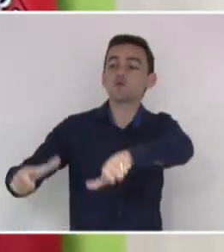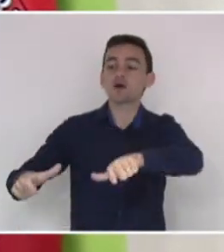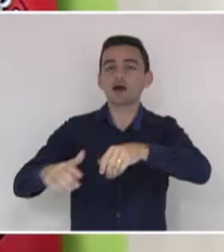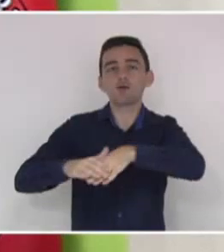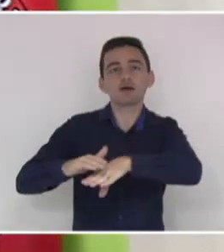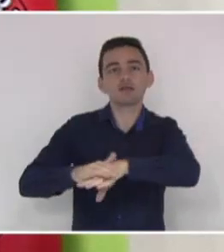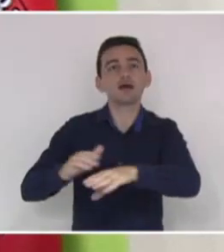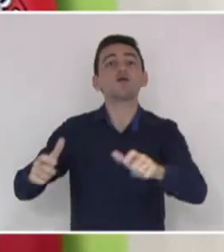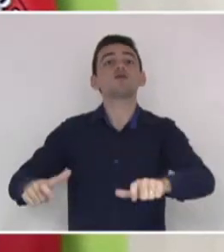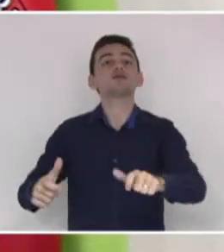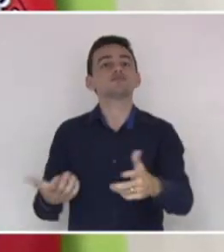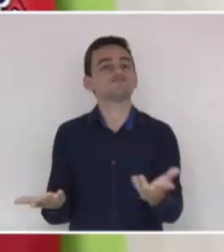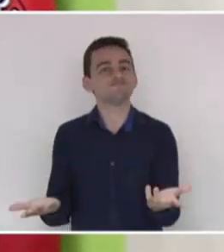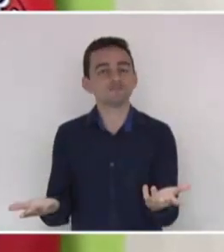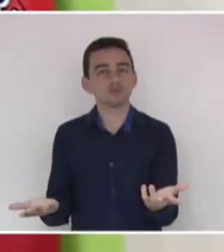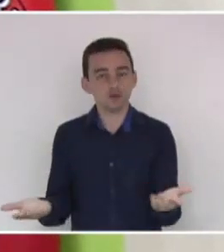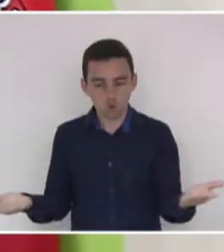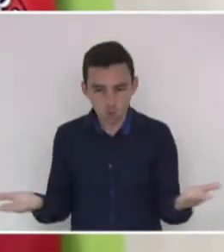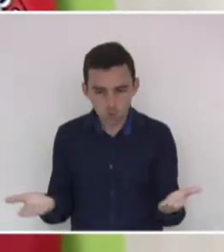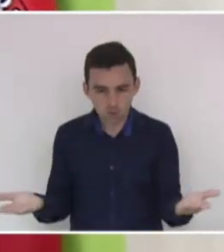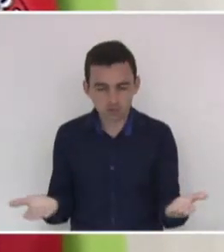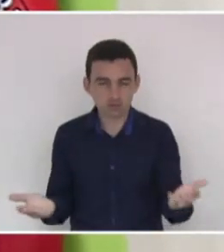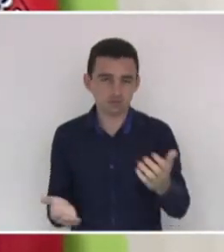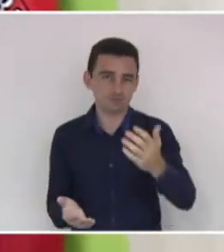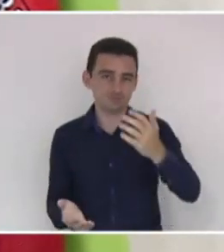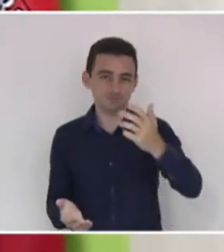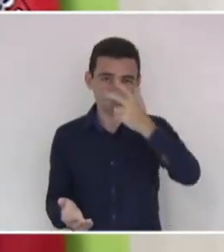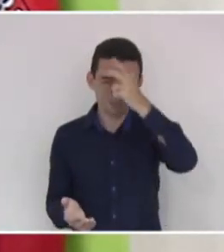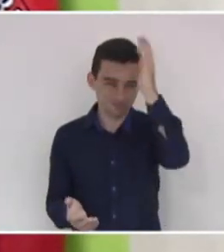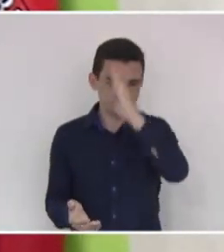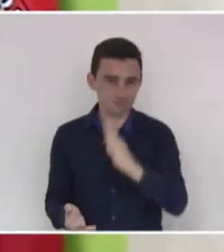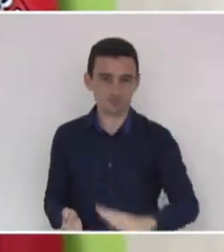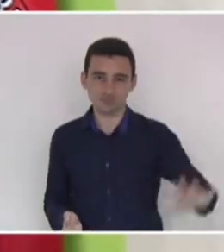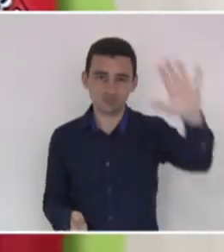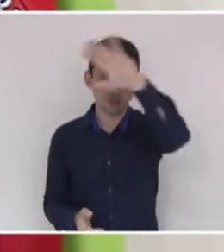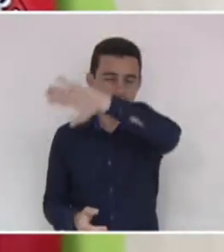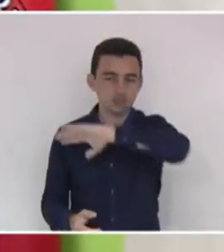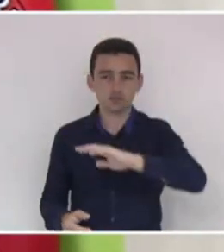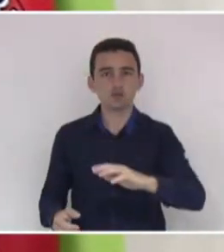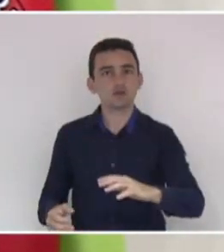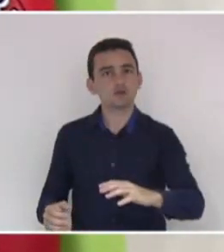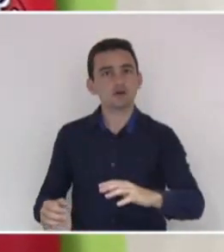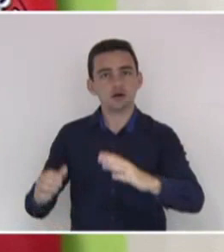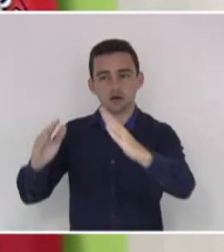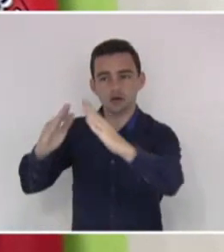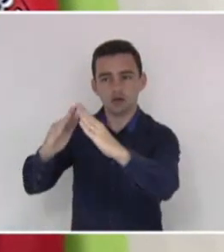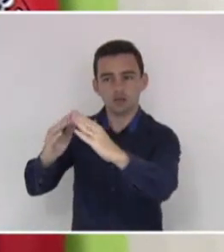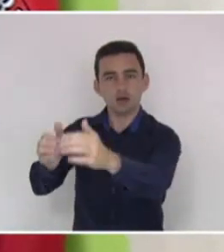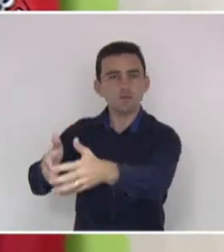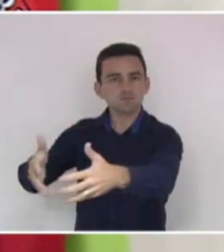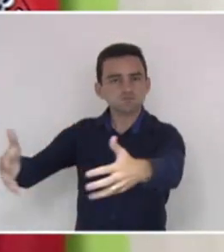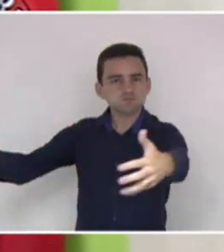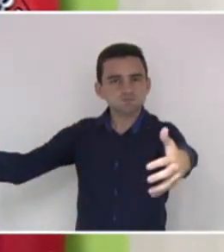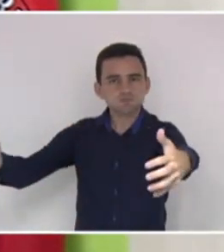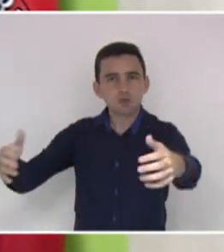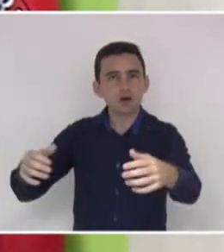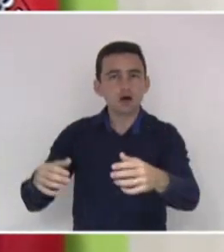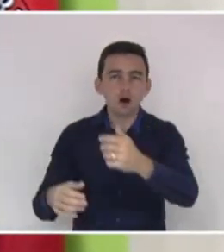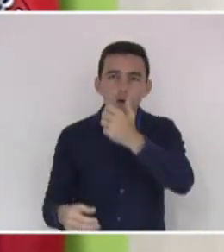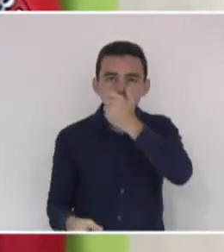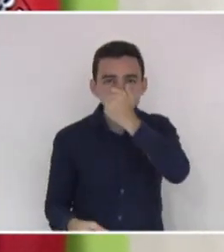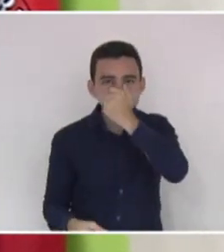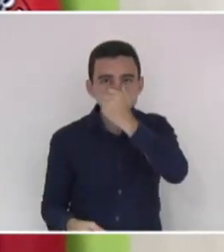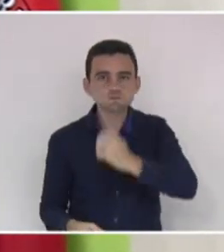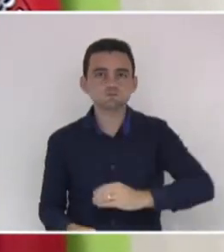os armazéns do Brasil, de vários estados, de Santa Catarina, ficarão todos abarrotados e, em muito caso, o